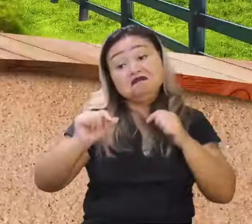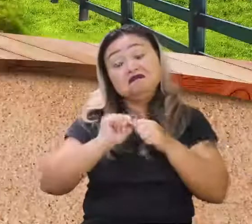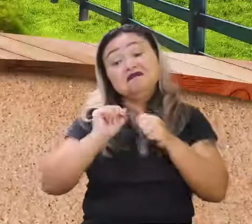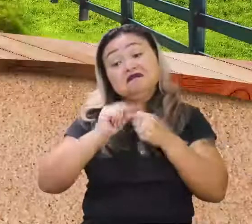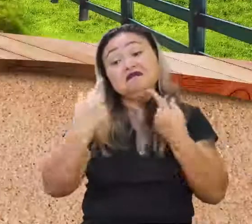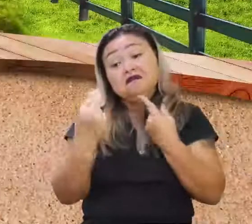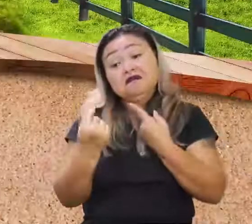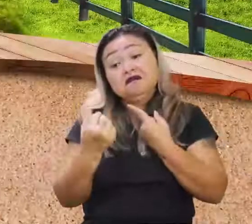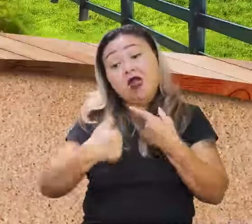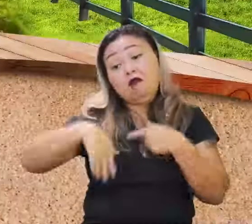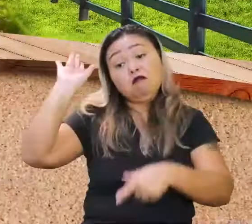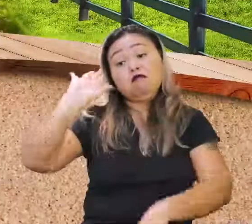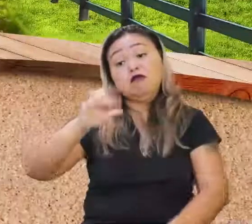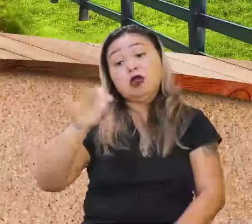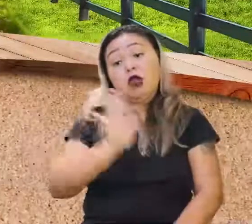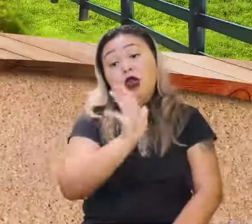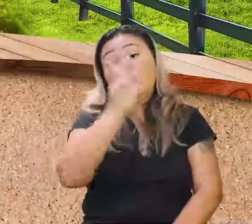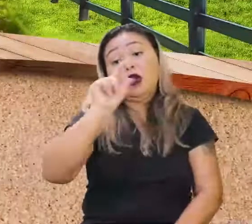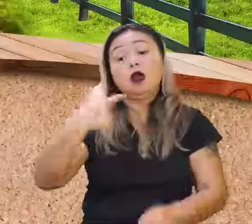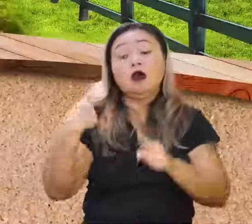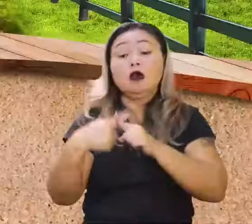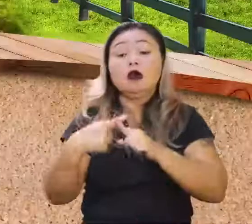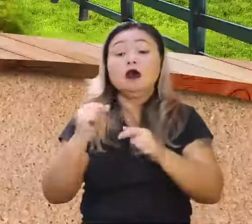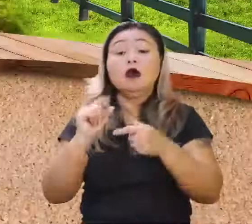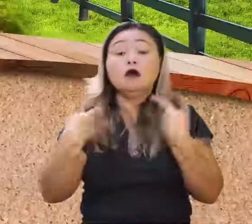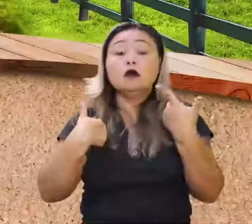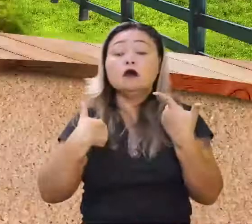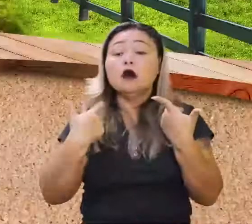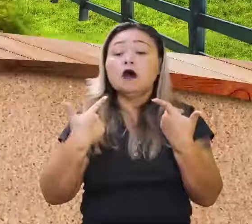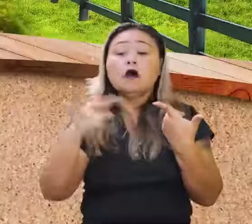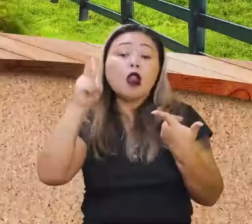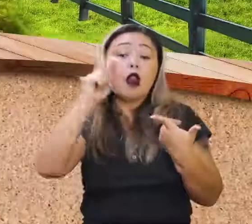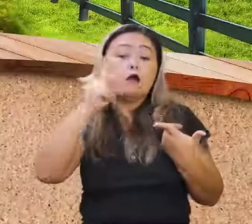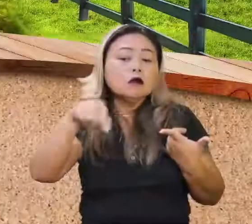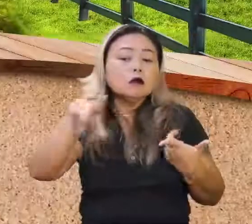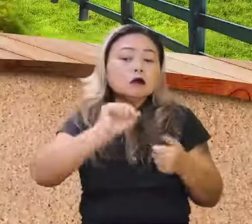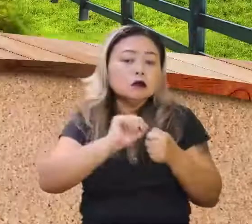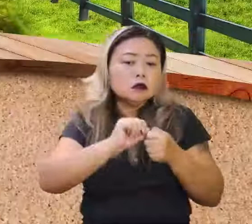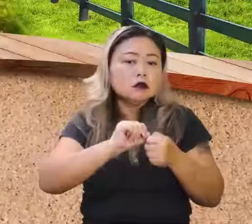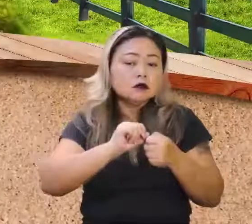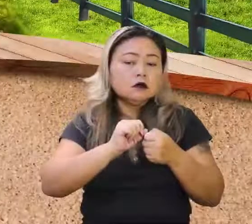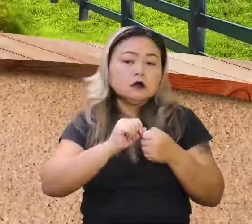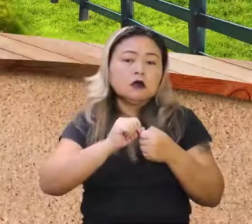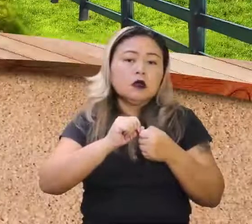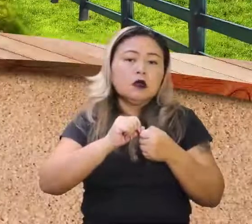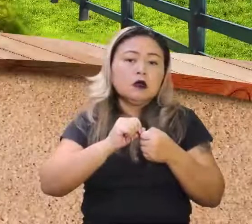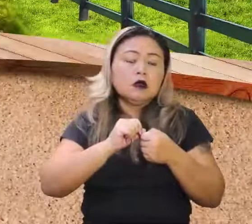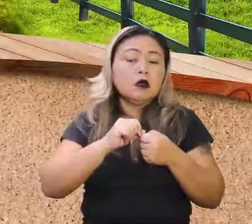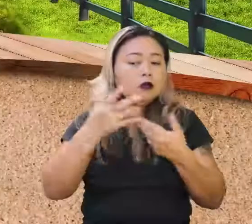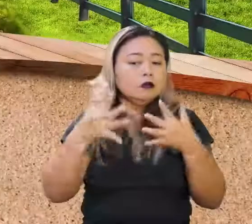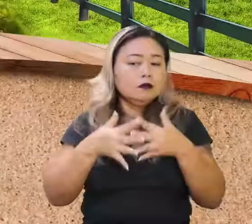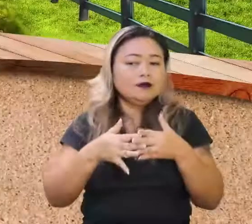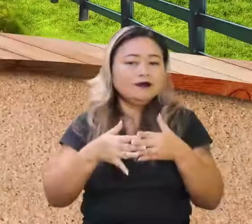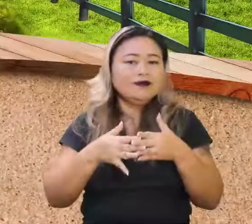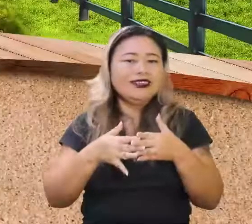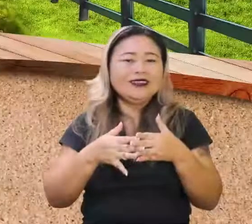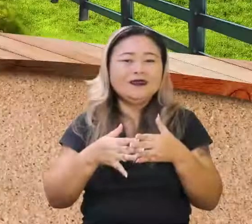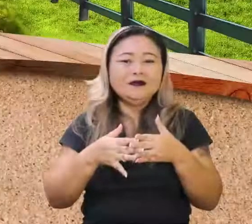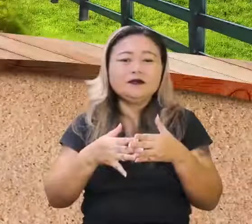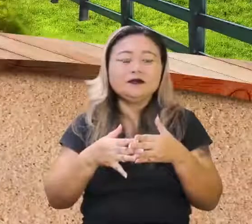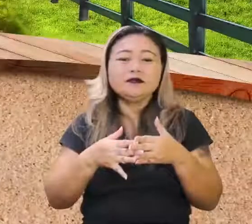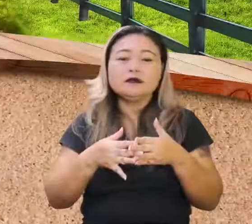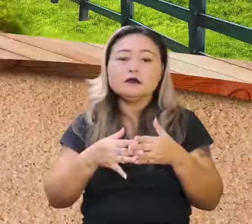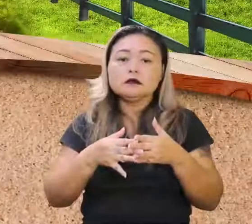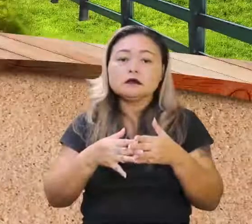nós lembramos para vocês aqui, que na época se você for fazer, já ia me confundir com coelho.